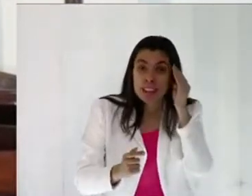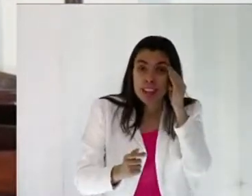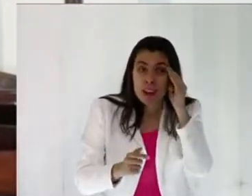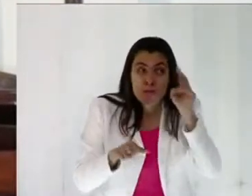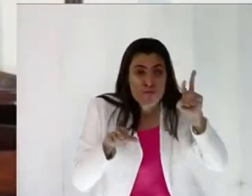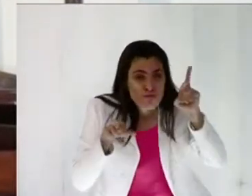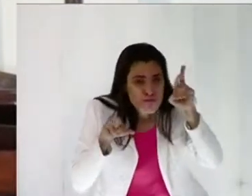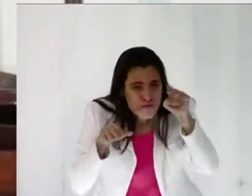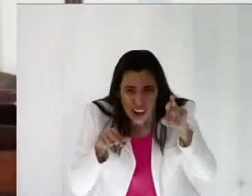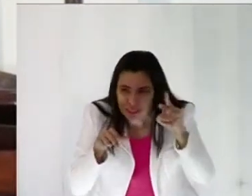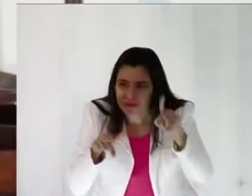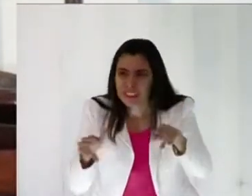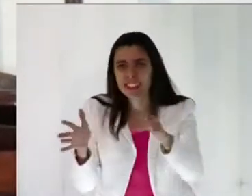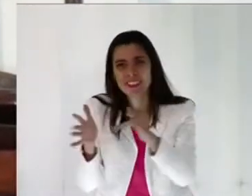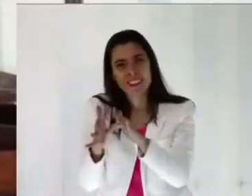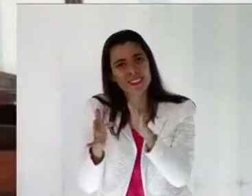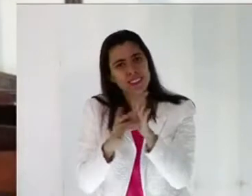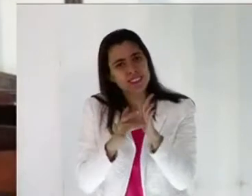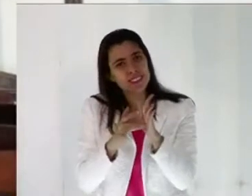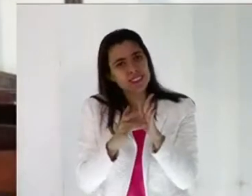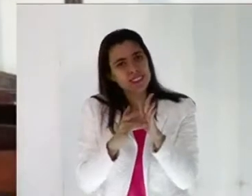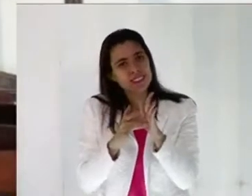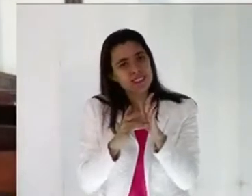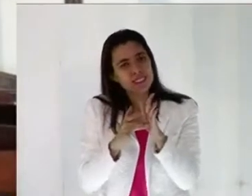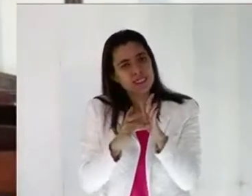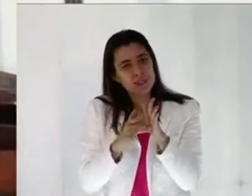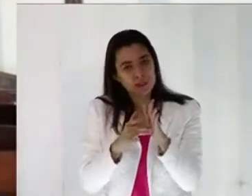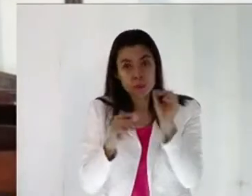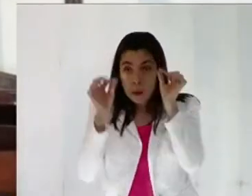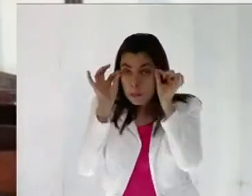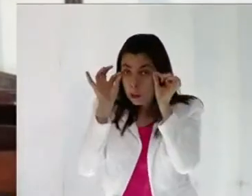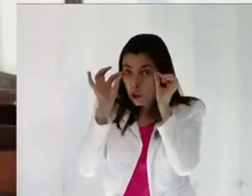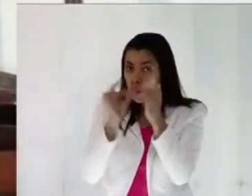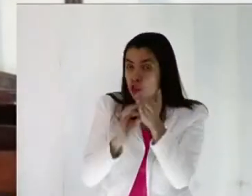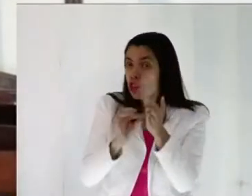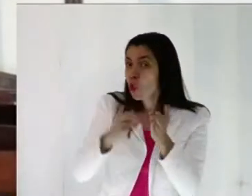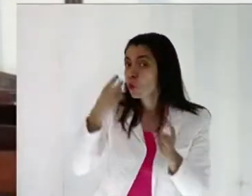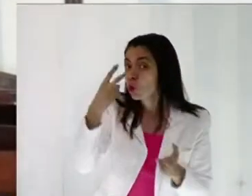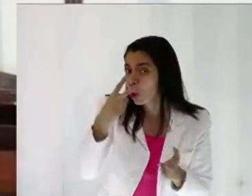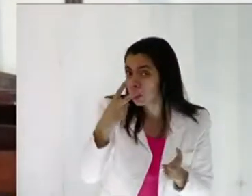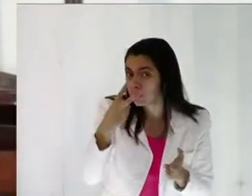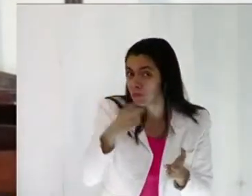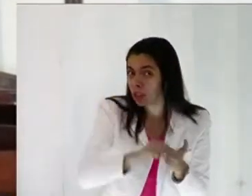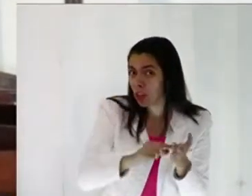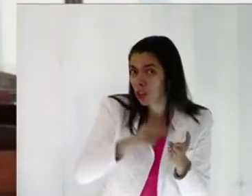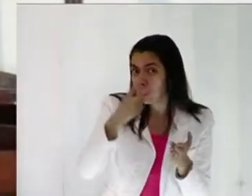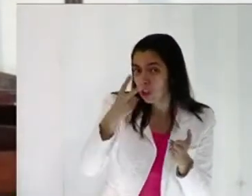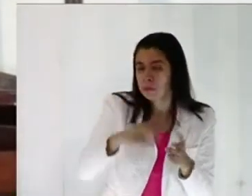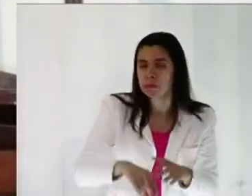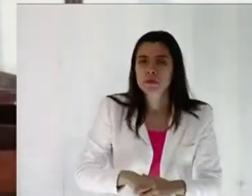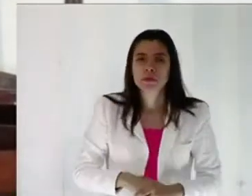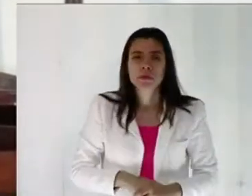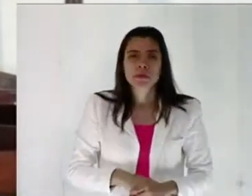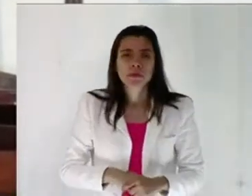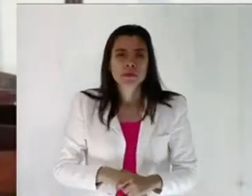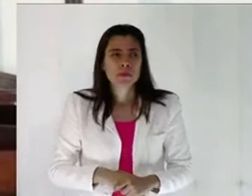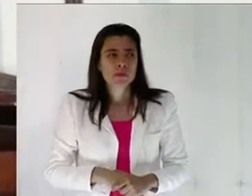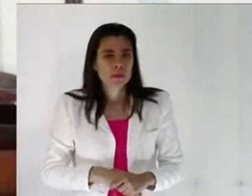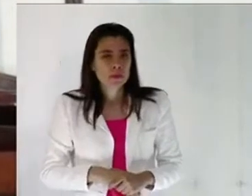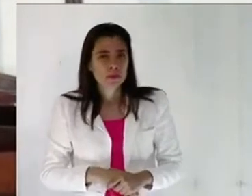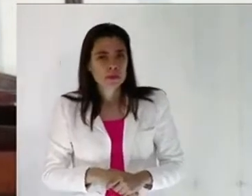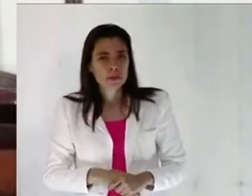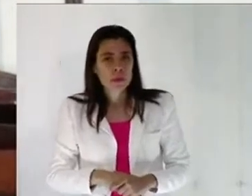eu já começo trazendo essa informação para você no versículo de número 2. Lá no verso 2 diz assim: toma